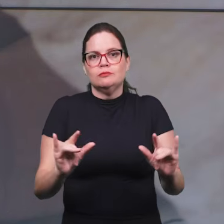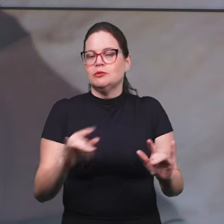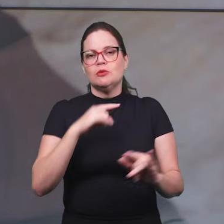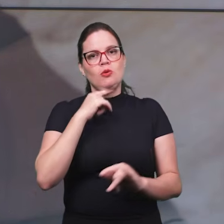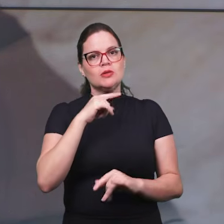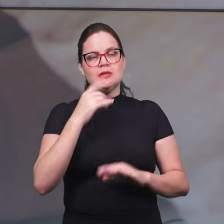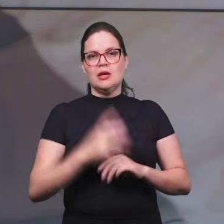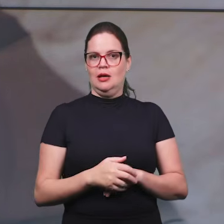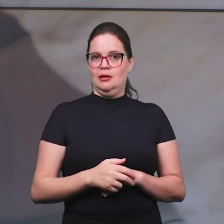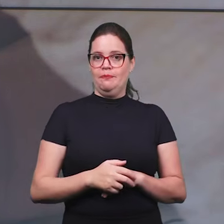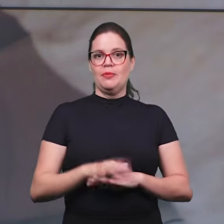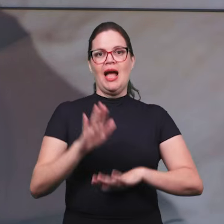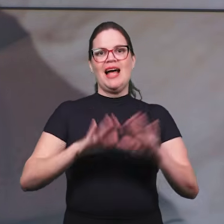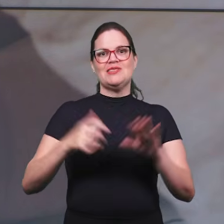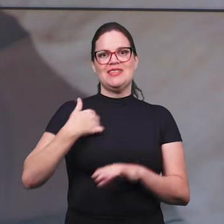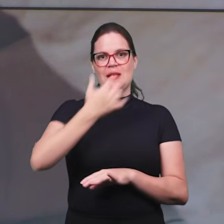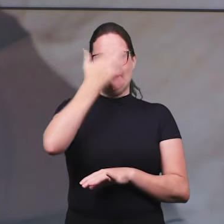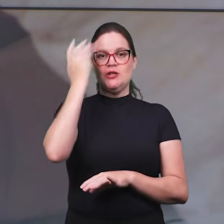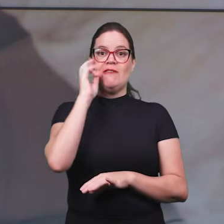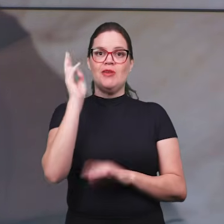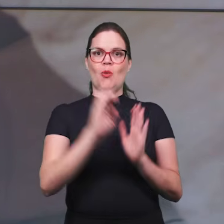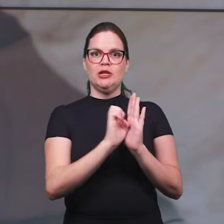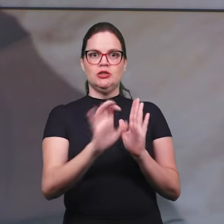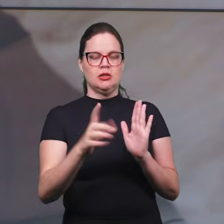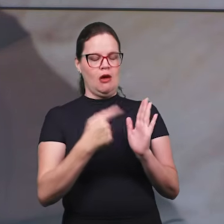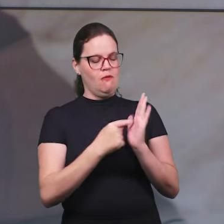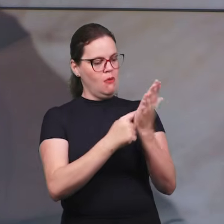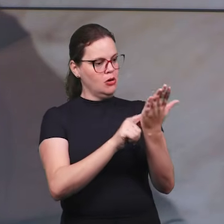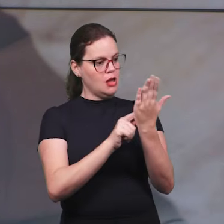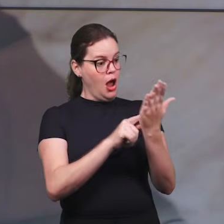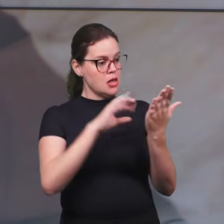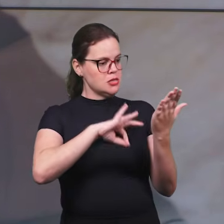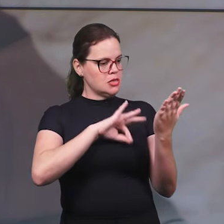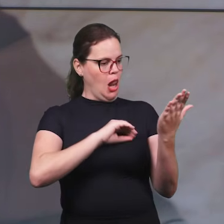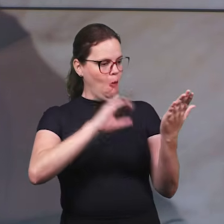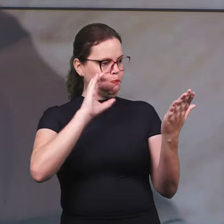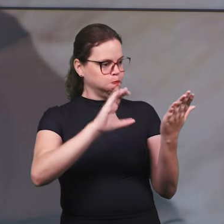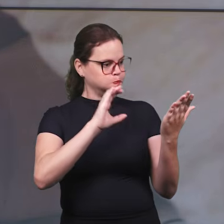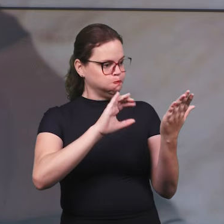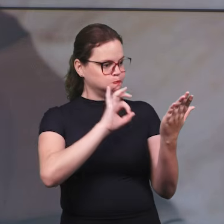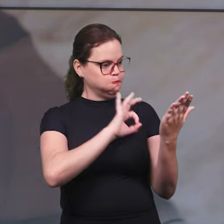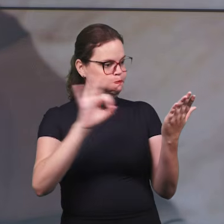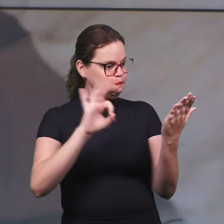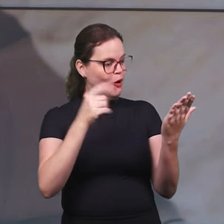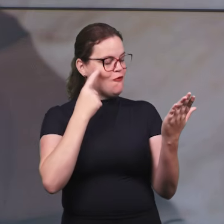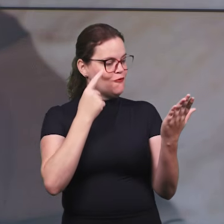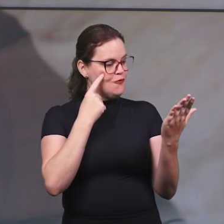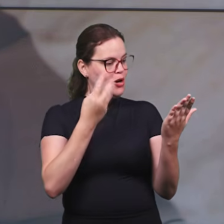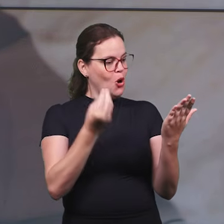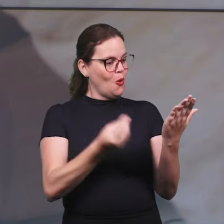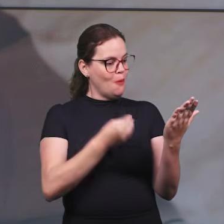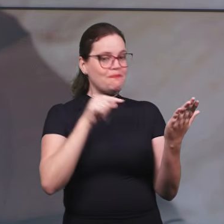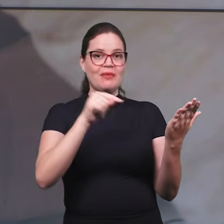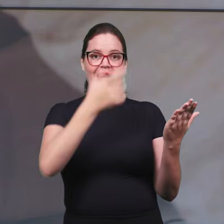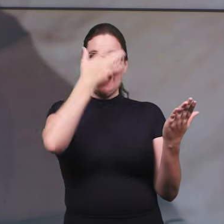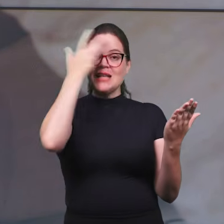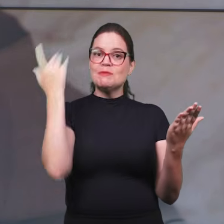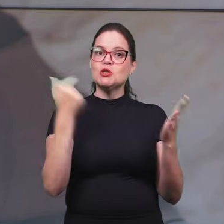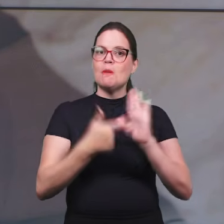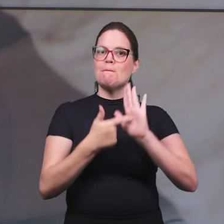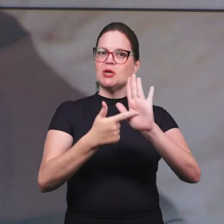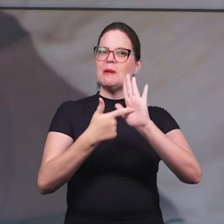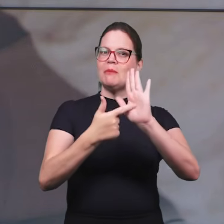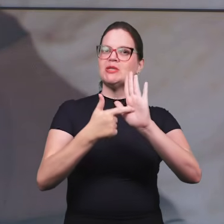causas das pessoas desistem. Ela vê um edital aberto, uma remuneração excelente e vê ofertas de marketing